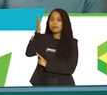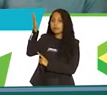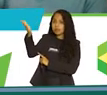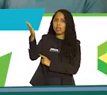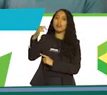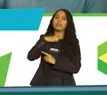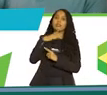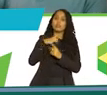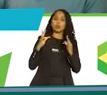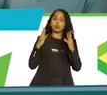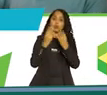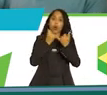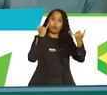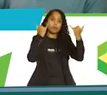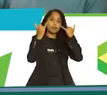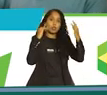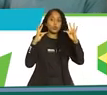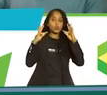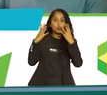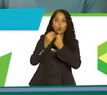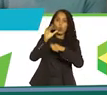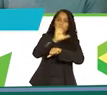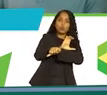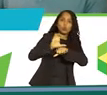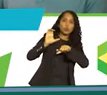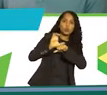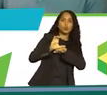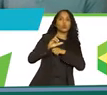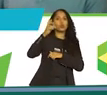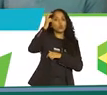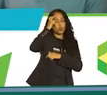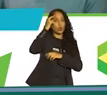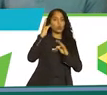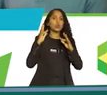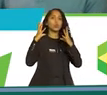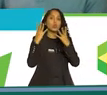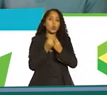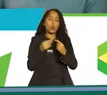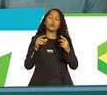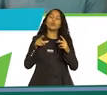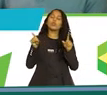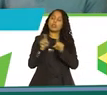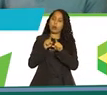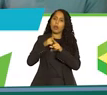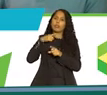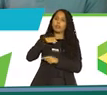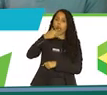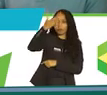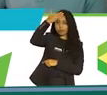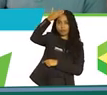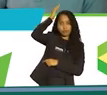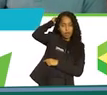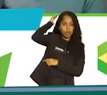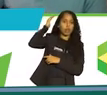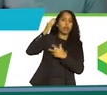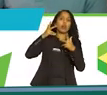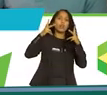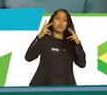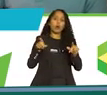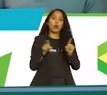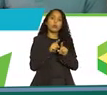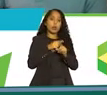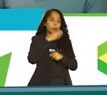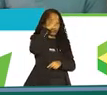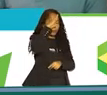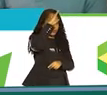toda a informação, toda a cultura, todo lastro elege um Donald Trump. Como o Brasil elege um